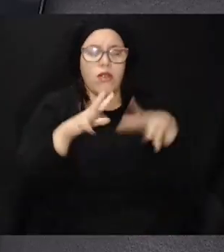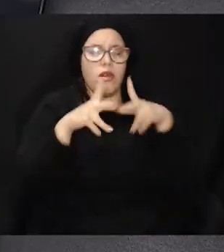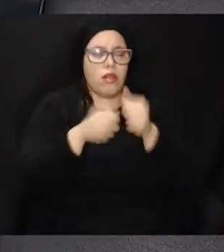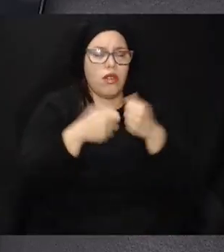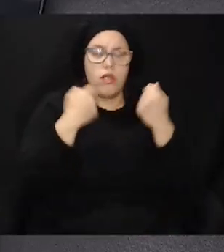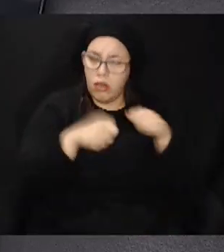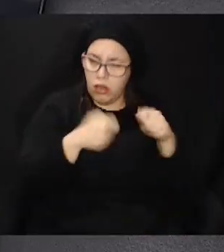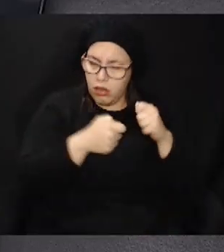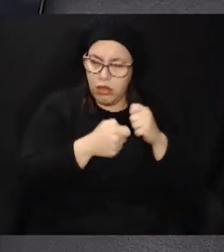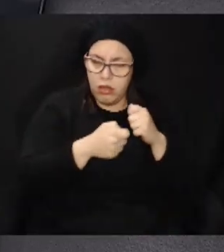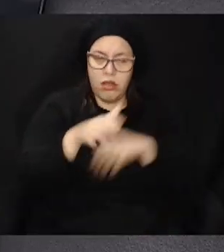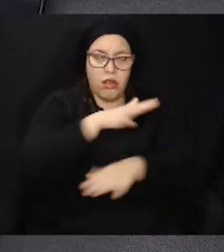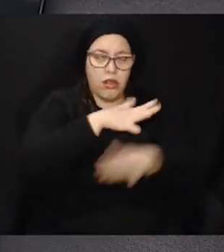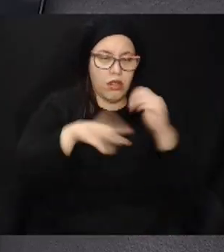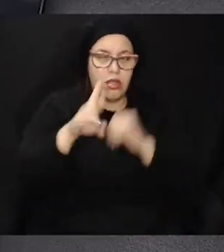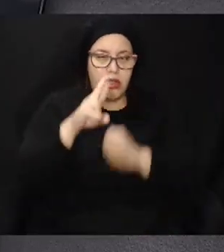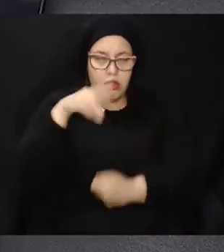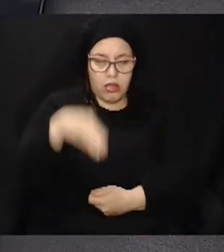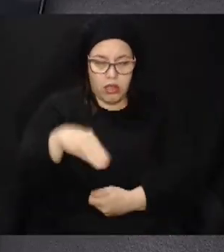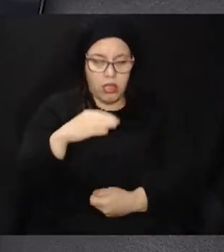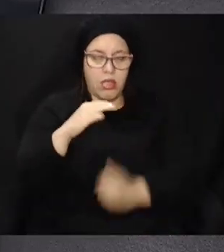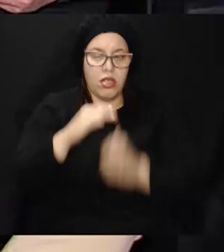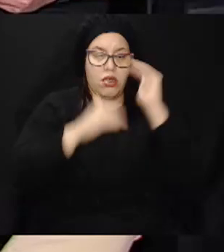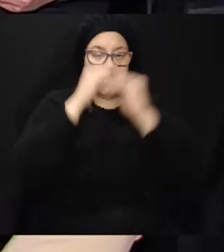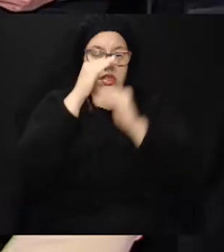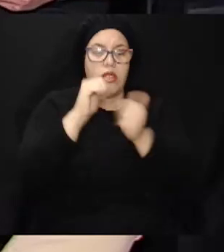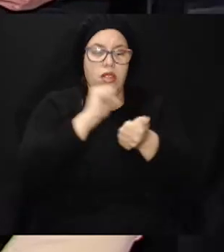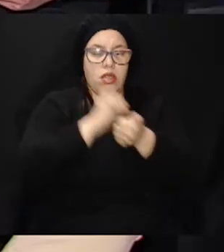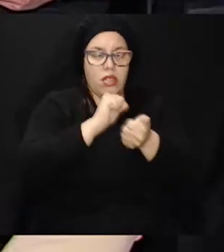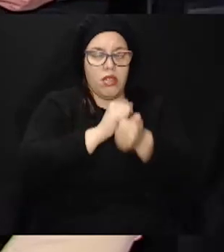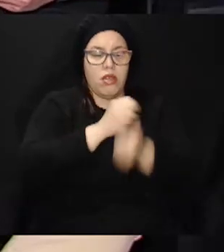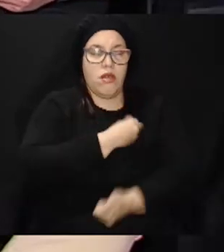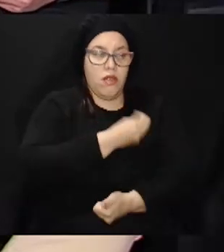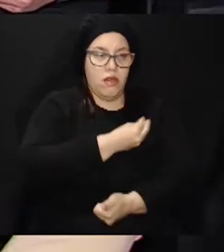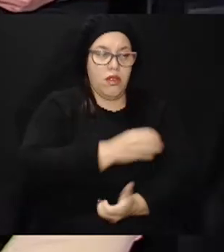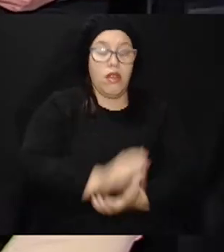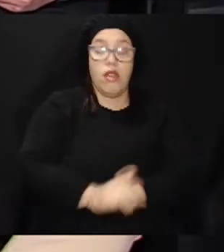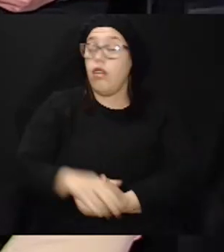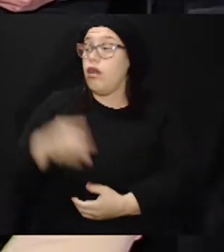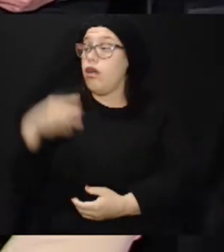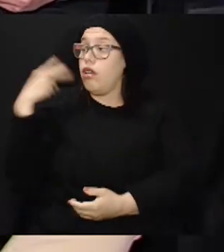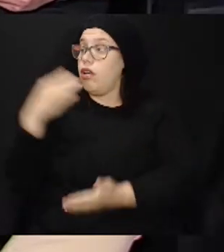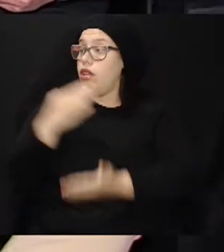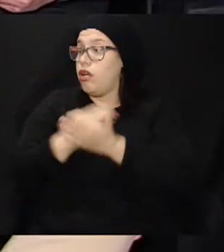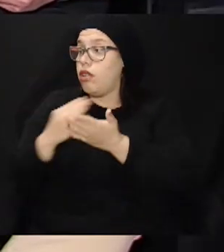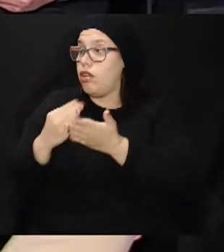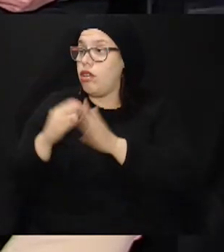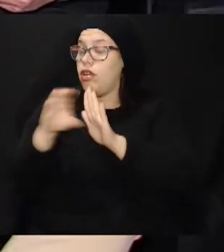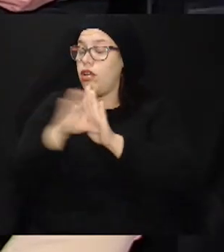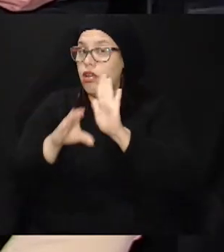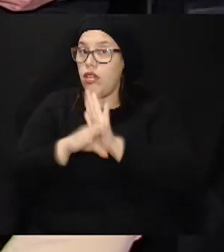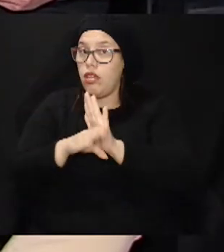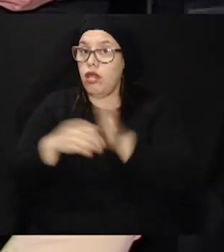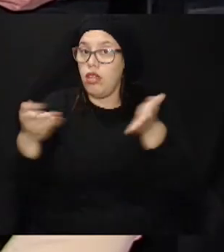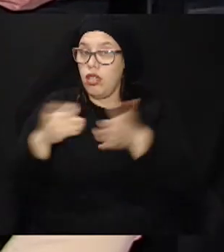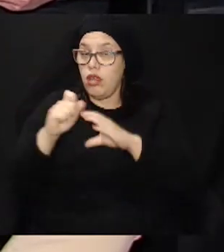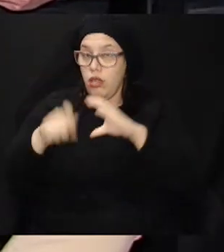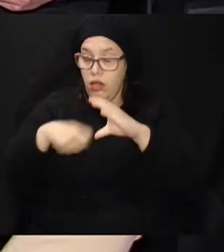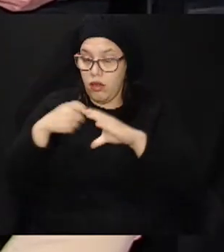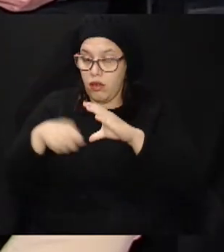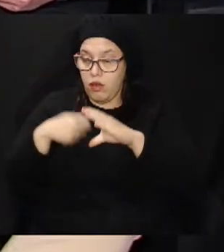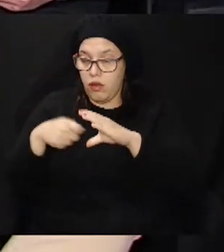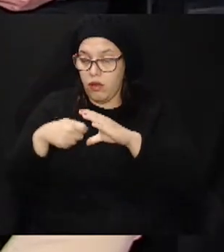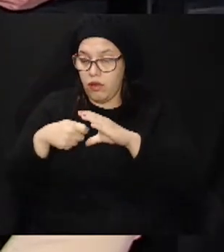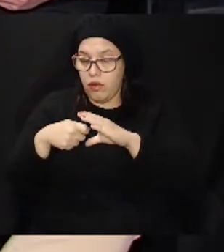região metropolitana se desenvolver com qualidade de vida. Vereador, como eu falei no início do programa, né, até o dia desta gravação, o senhor